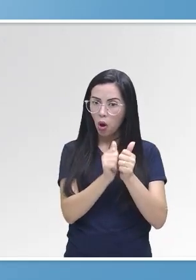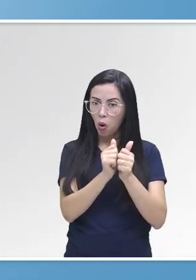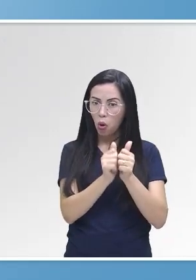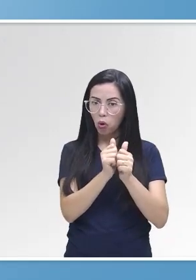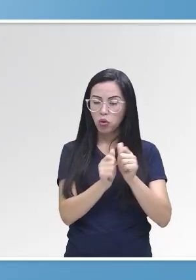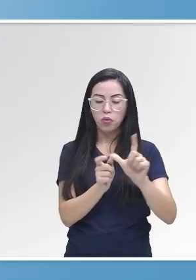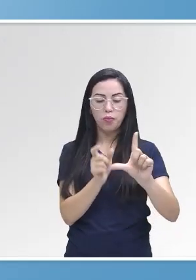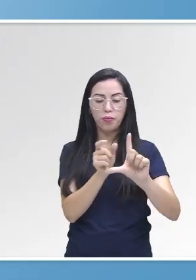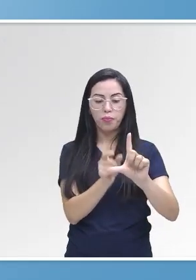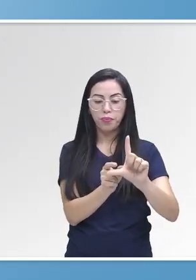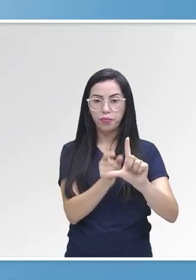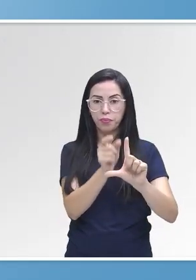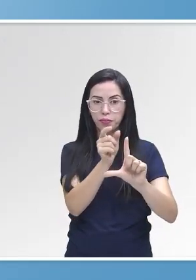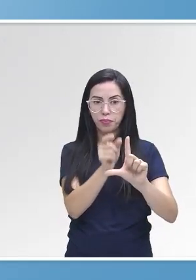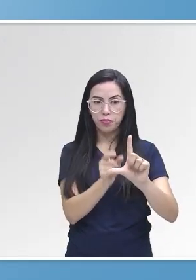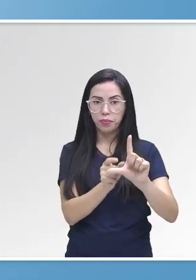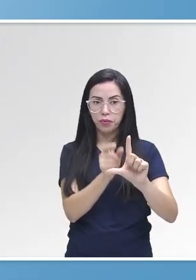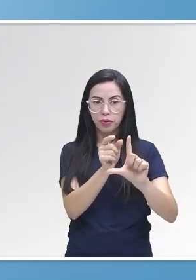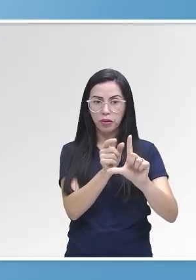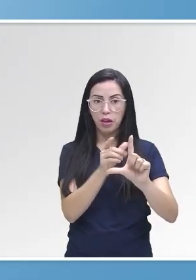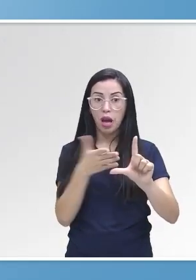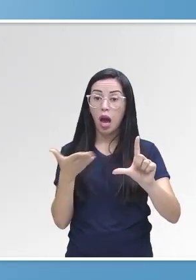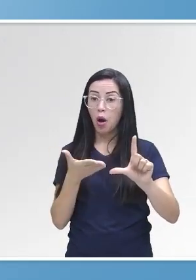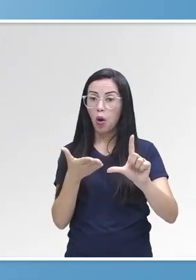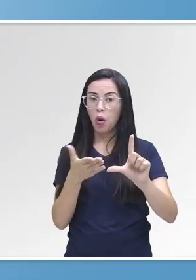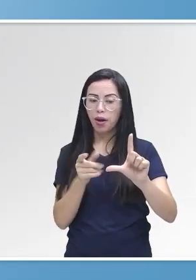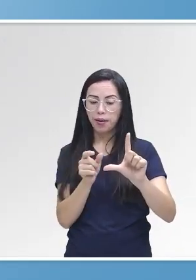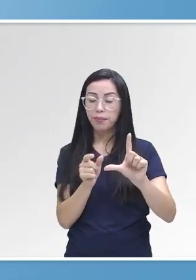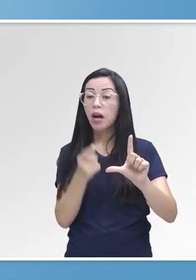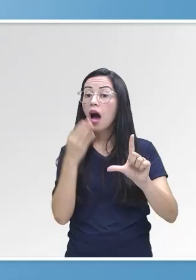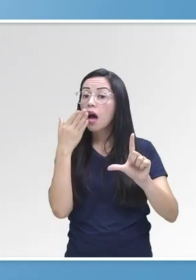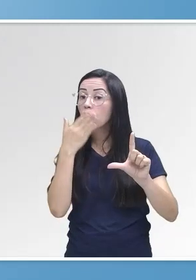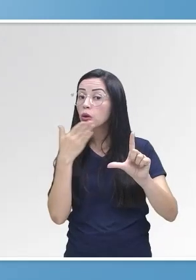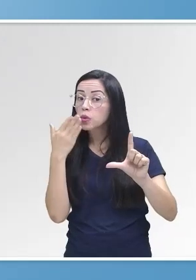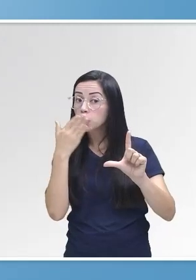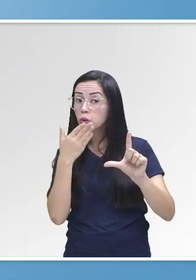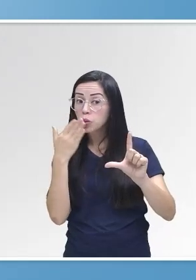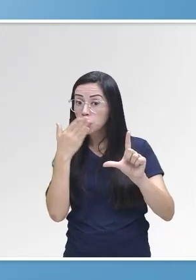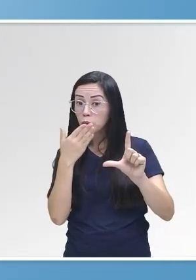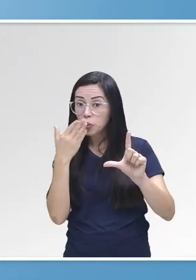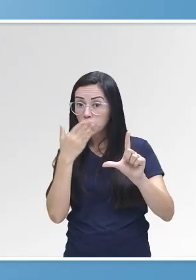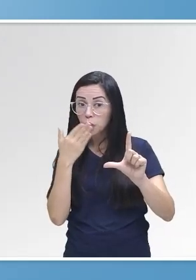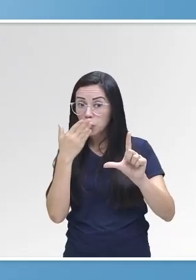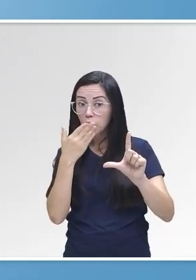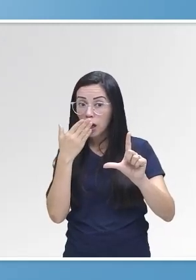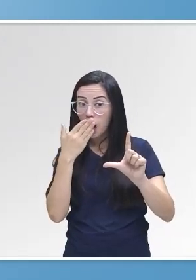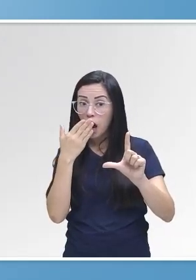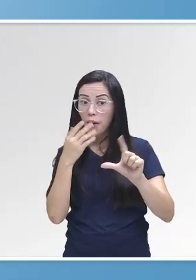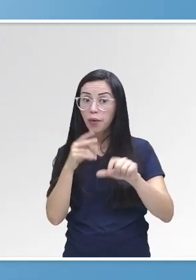eu sei açúcar eu tenho 4